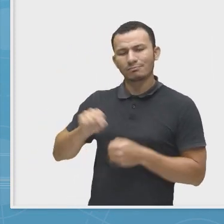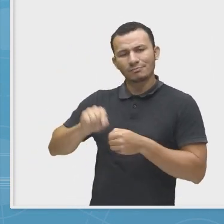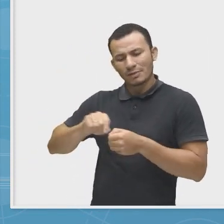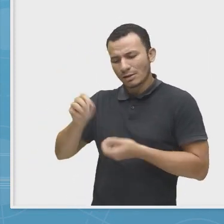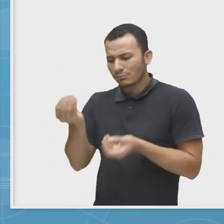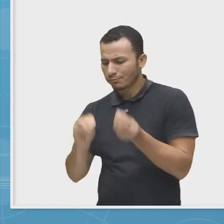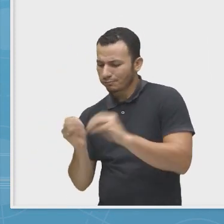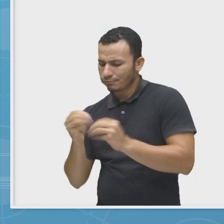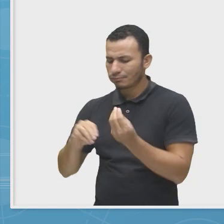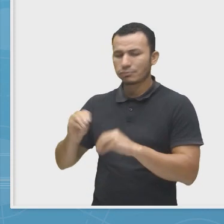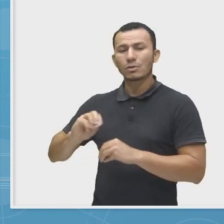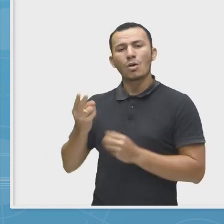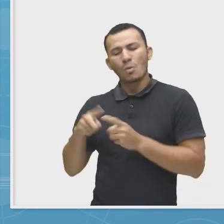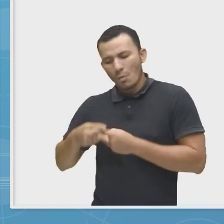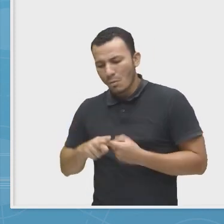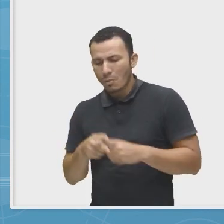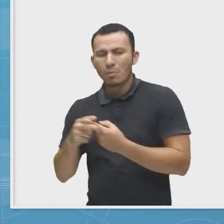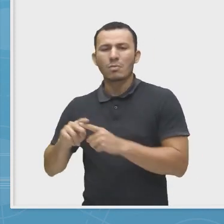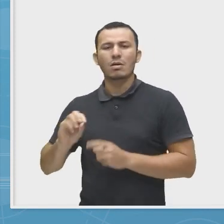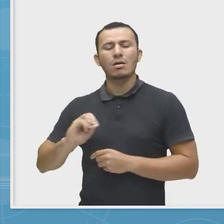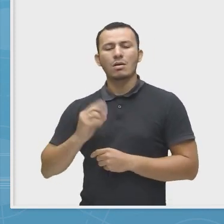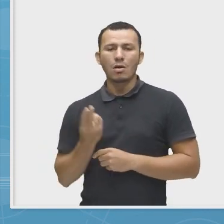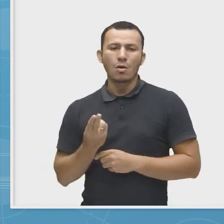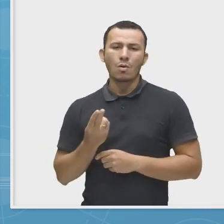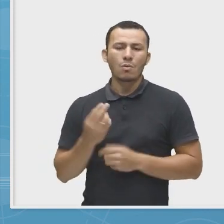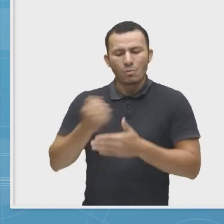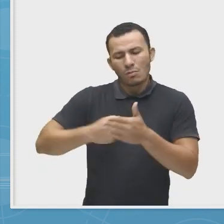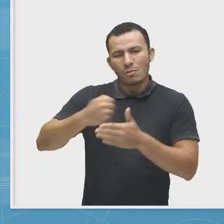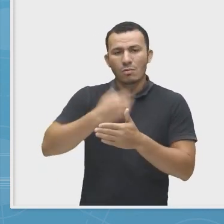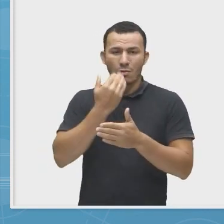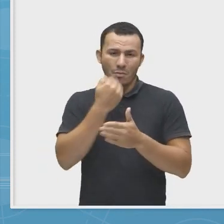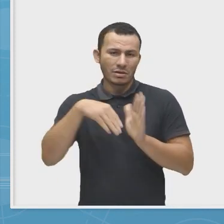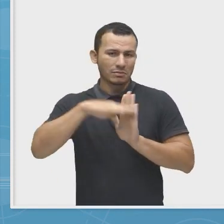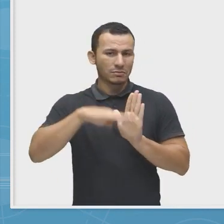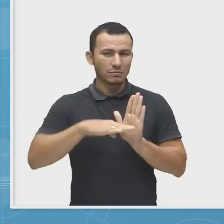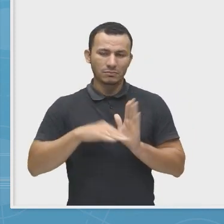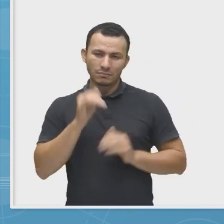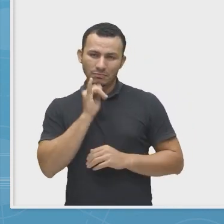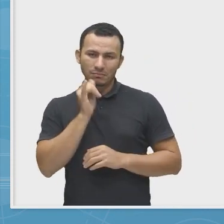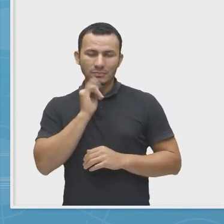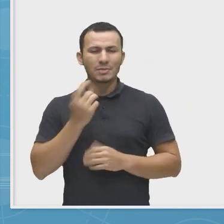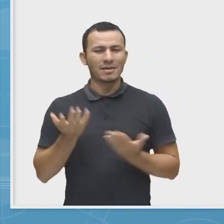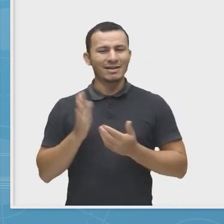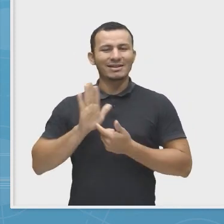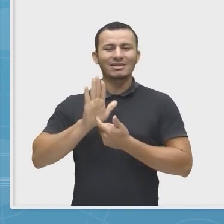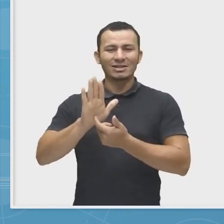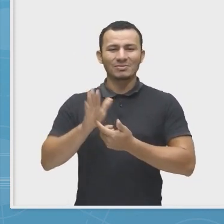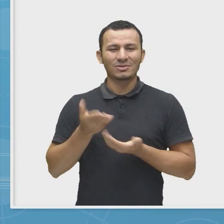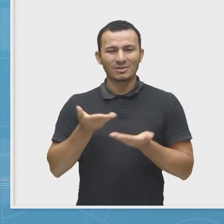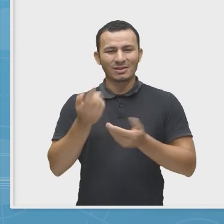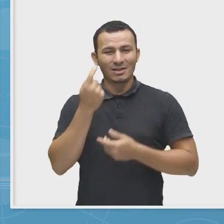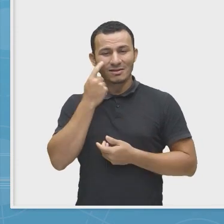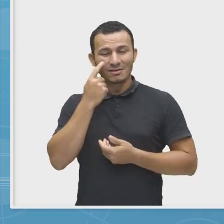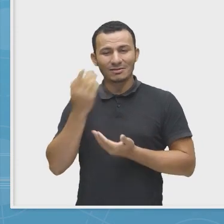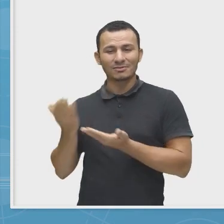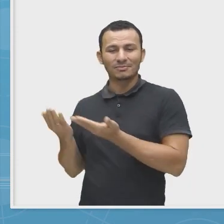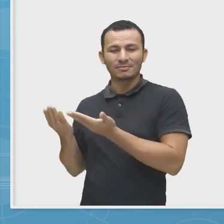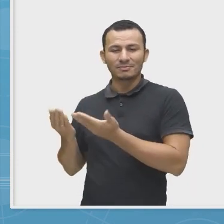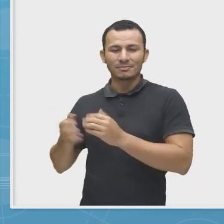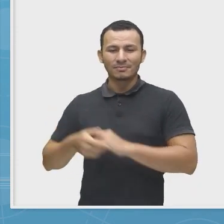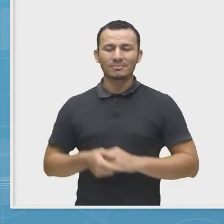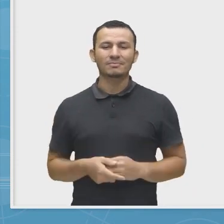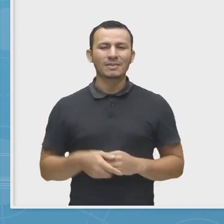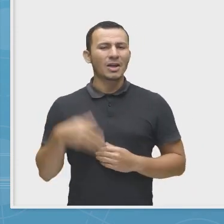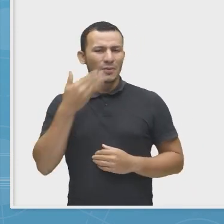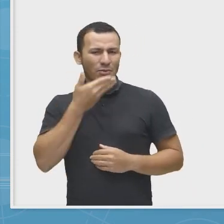determinadas coisas, né? Ou para montar um objeto ou para fazer uma comida, por exemplo. Vamos lá mostrar o exemplo da receita culinária, que no caso aí é